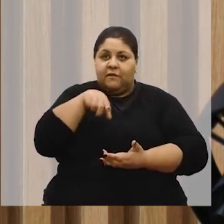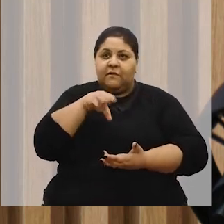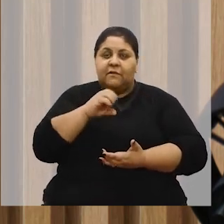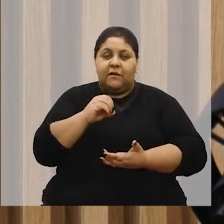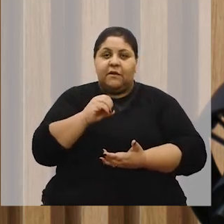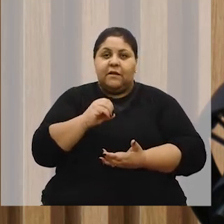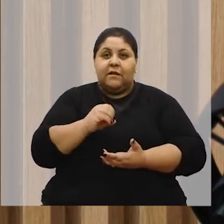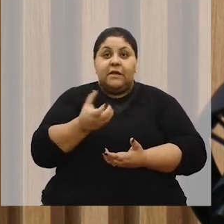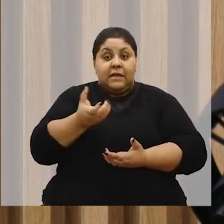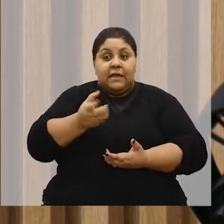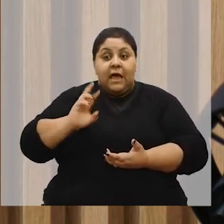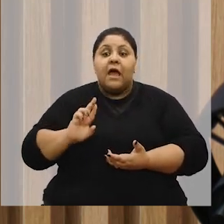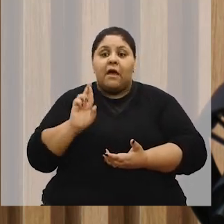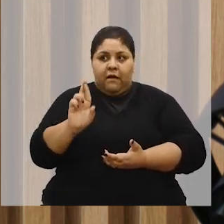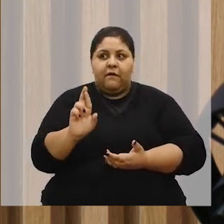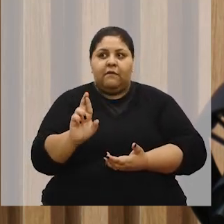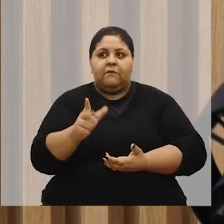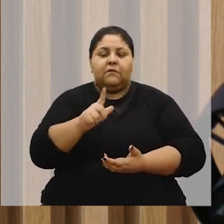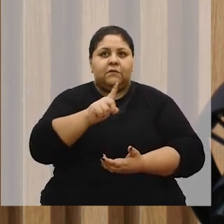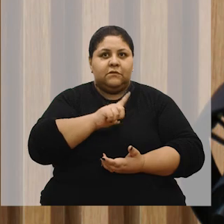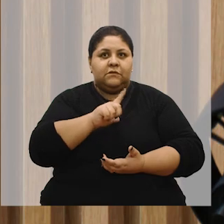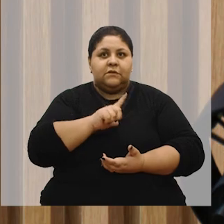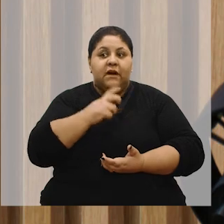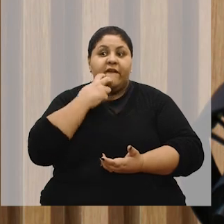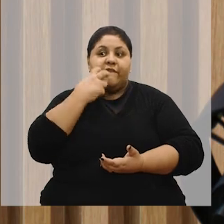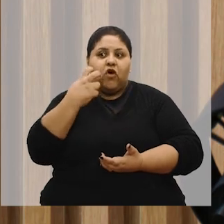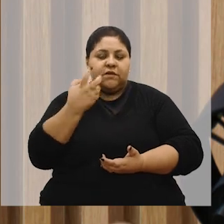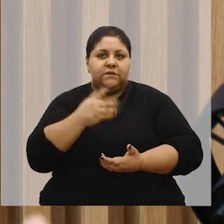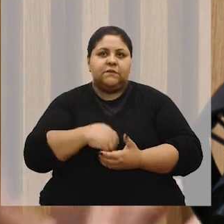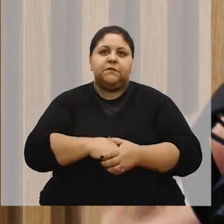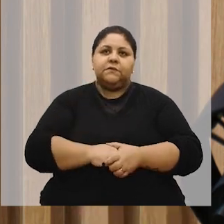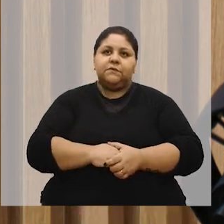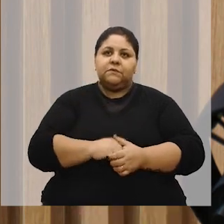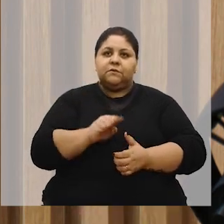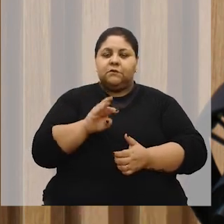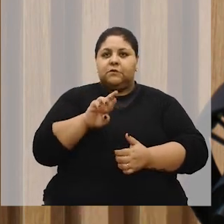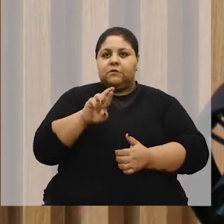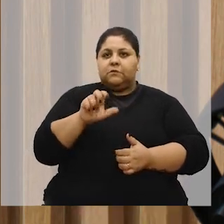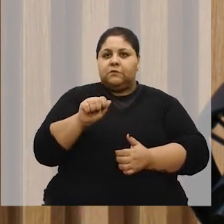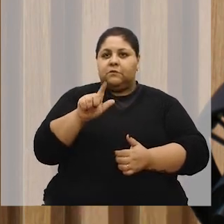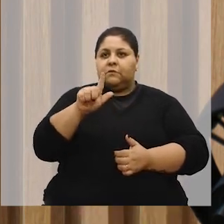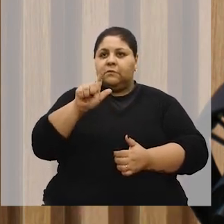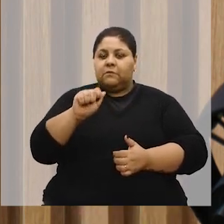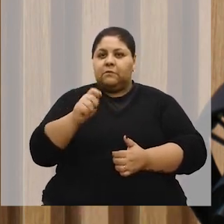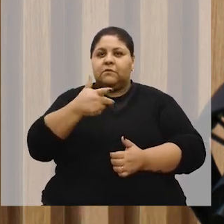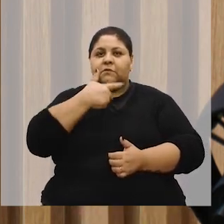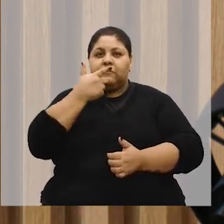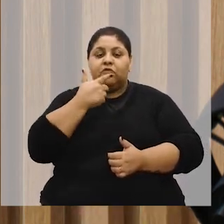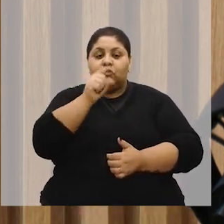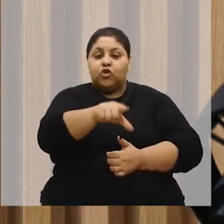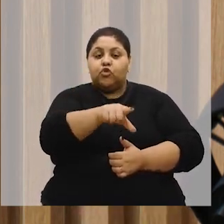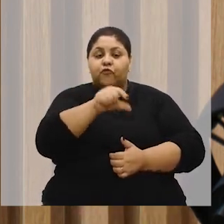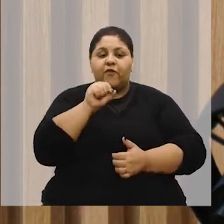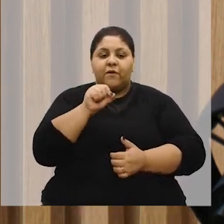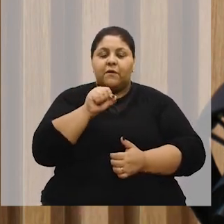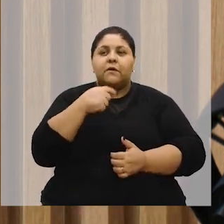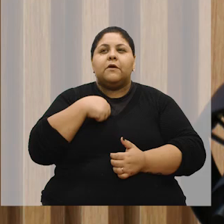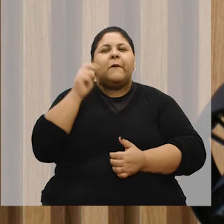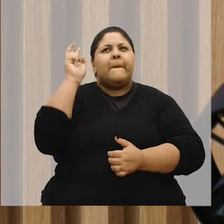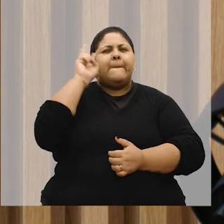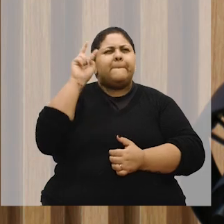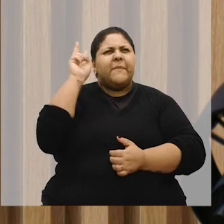ver representado, é isso, né? Quer ter a voz. E aí, Braga traz a questão do facultativo. Me